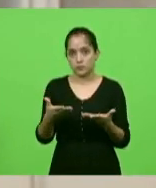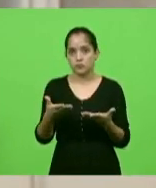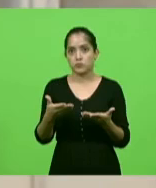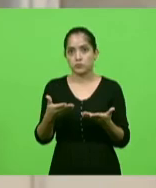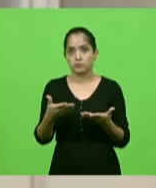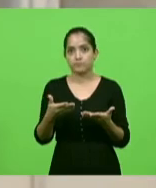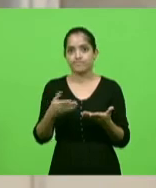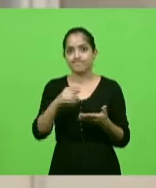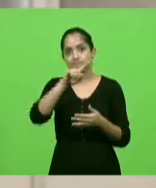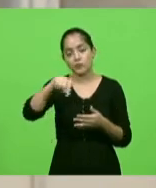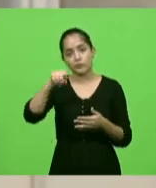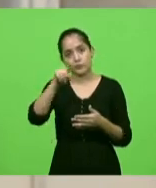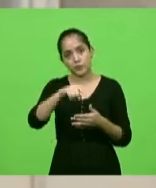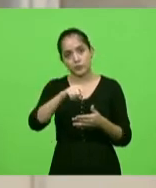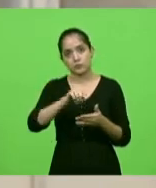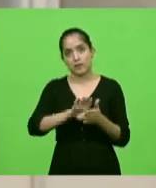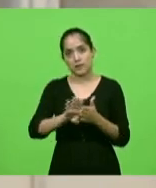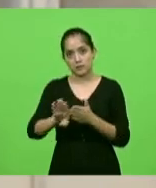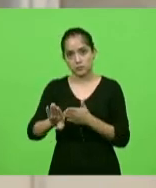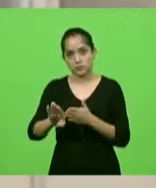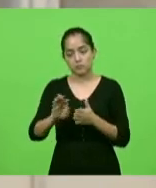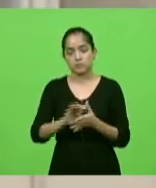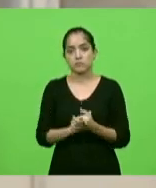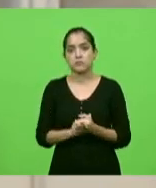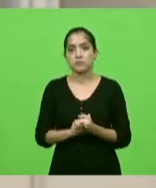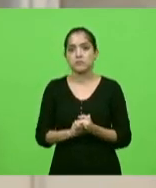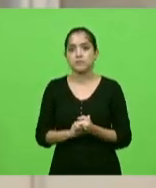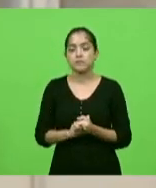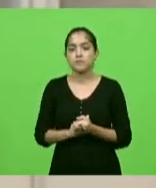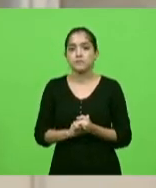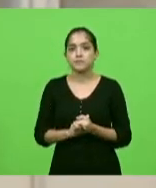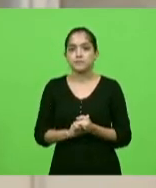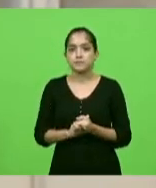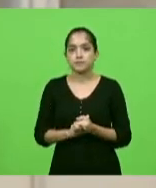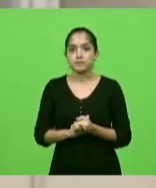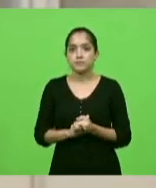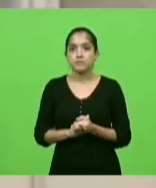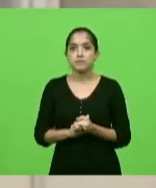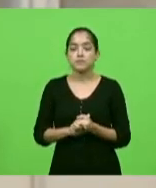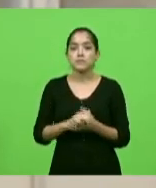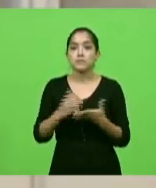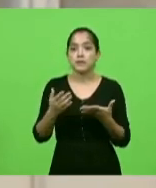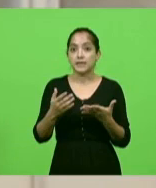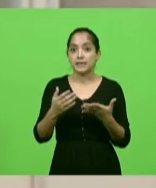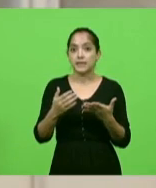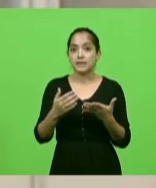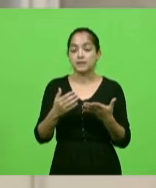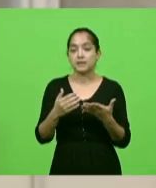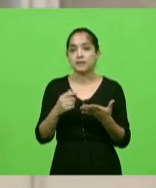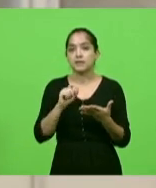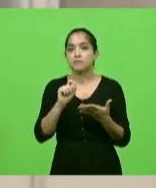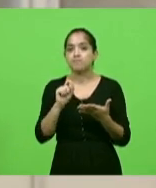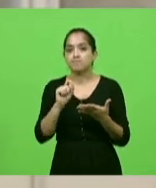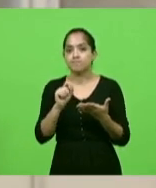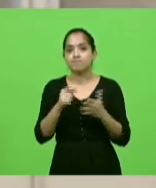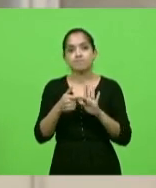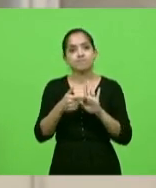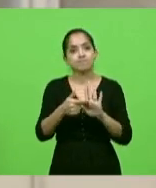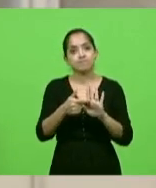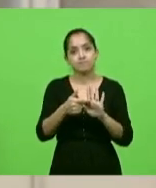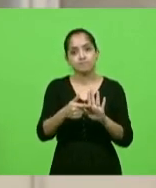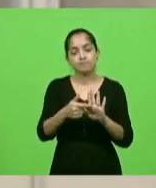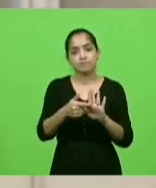ser rescindido o e sorte que em termos práticos não